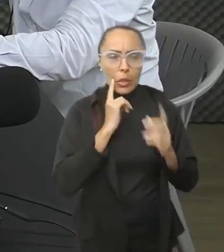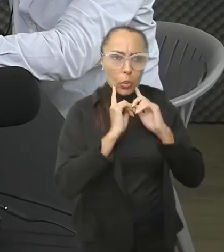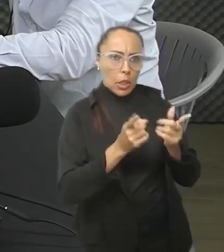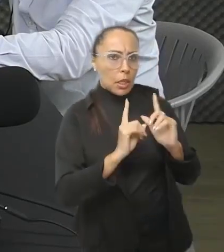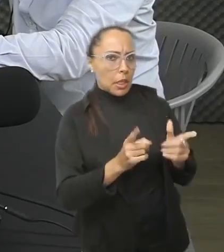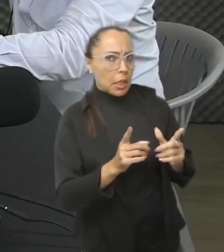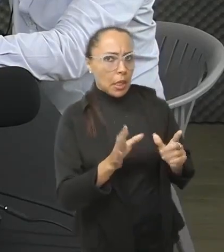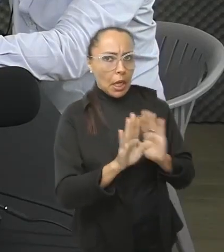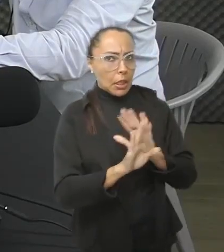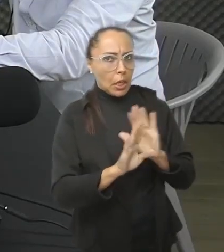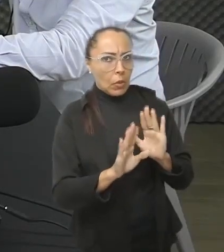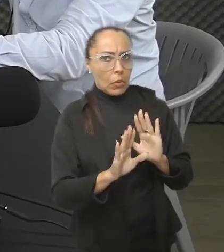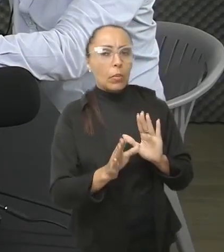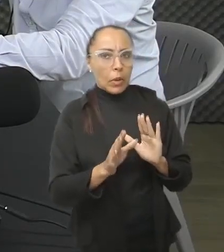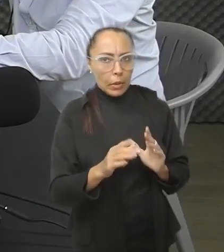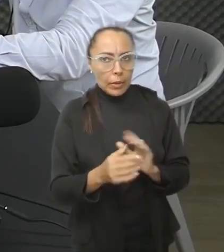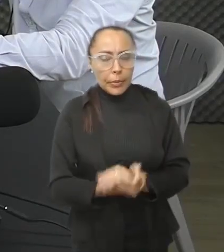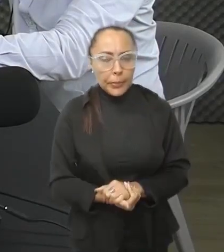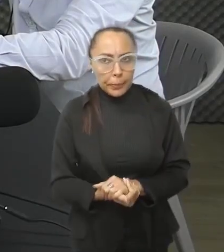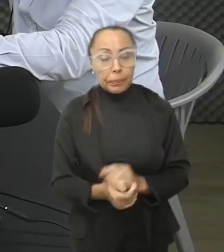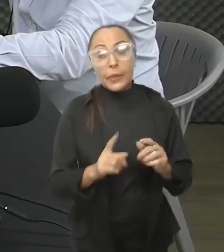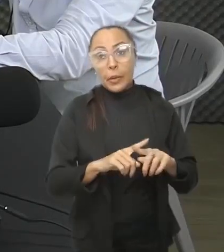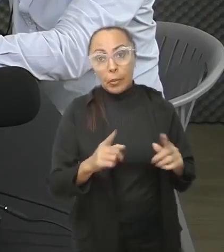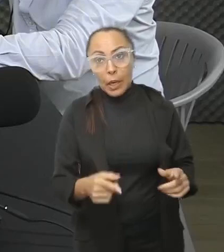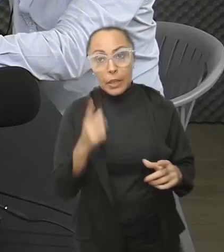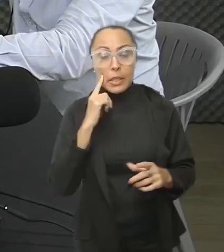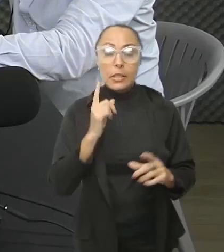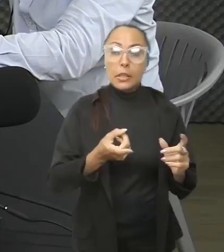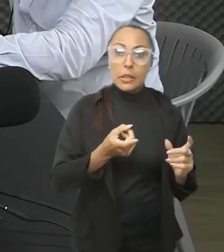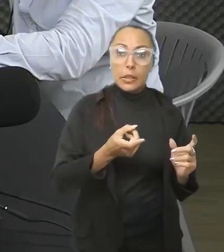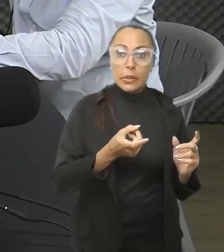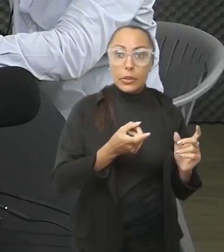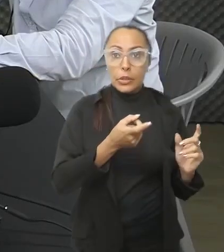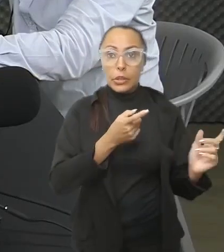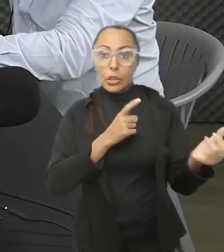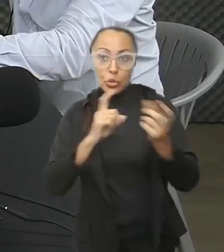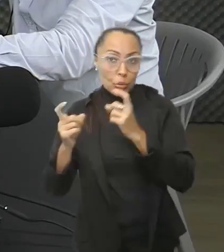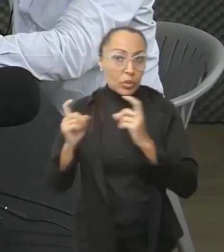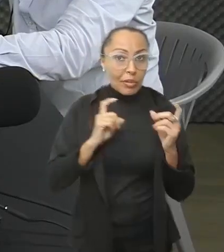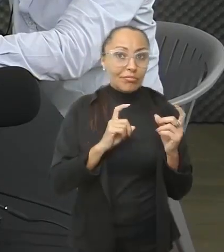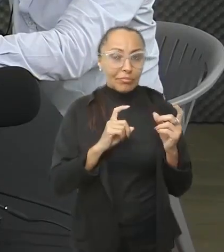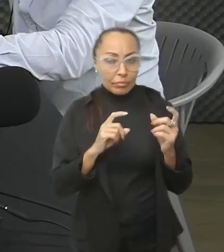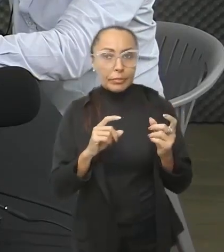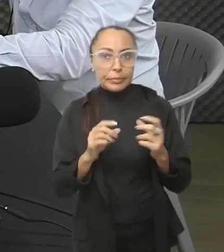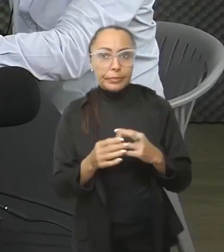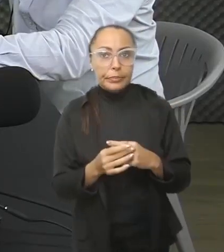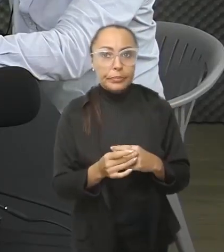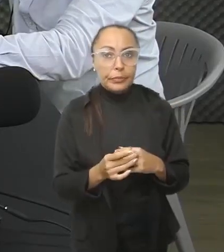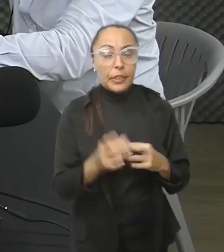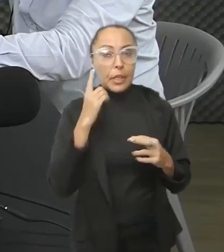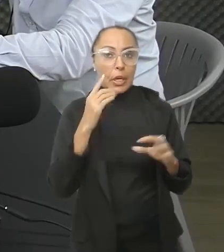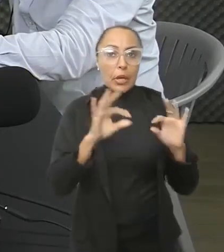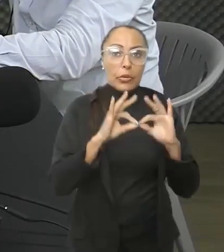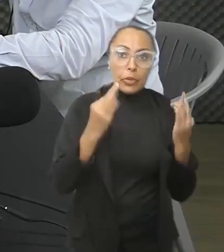ao conservadorismo, mas esse discurso de, olha, a família ela